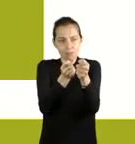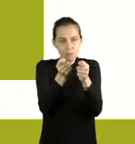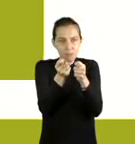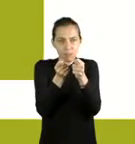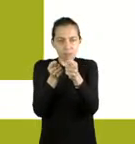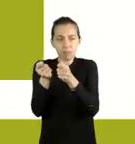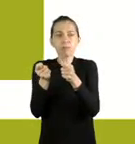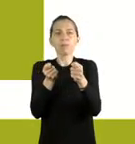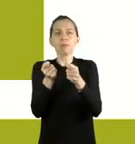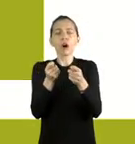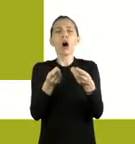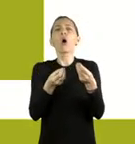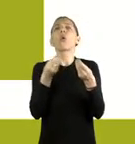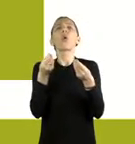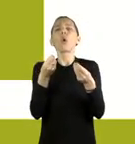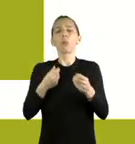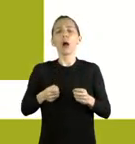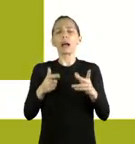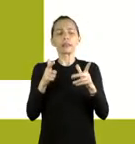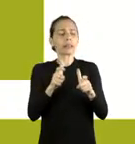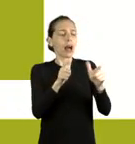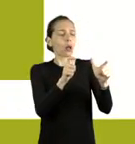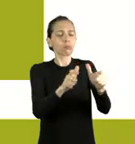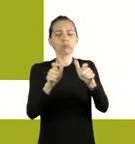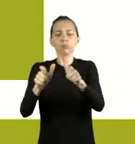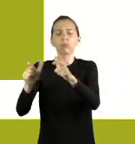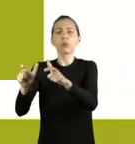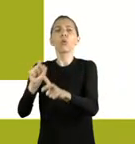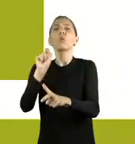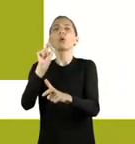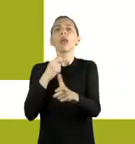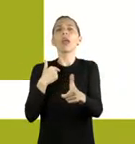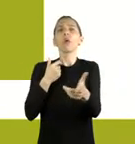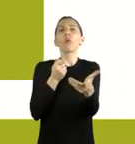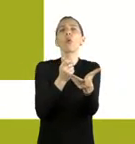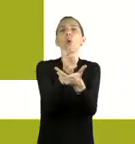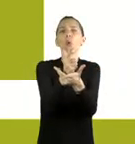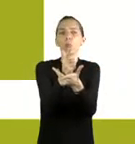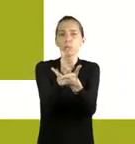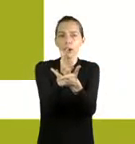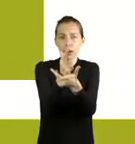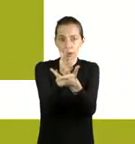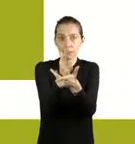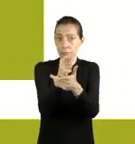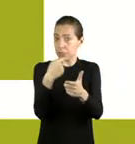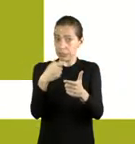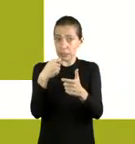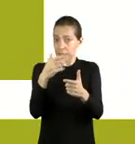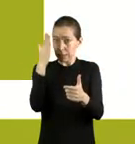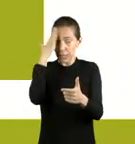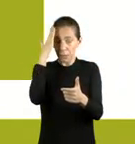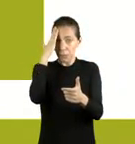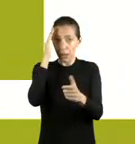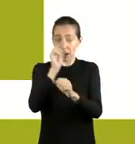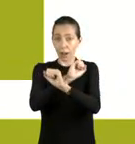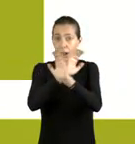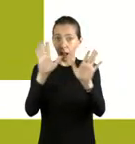tem que saber onde você gasta. Se você não sabe onde você está gastando, a gente tem